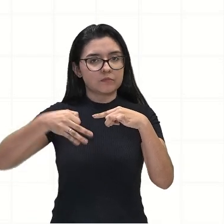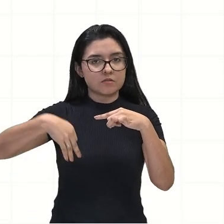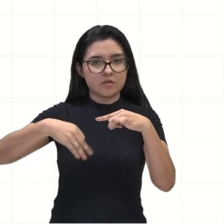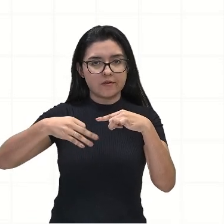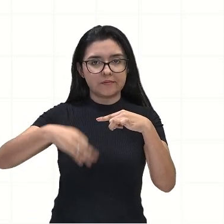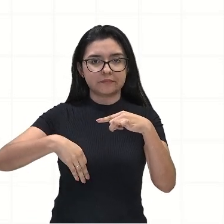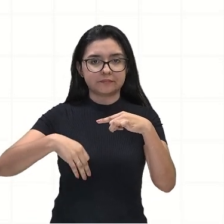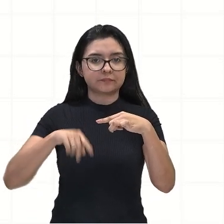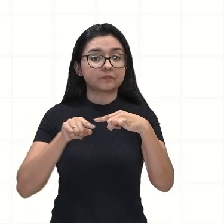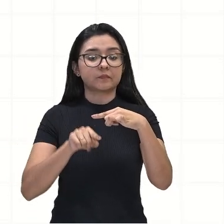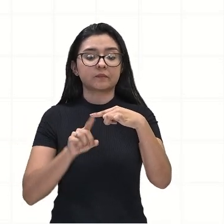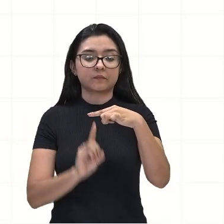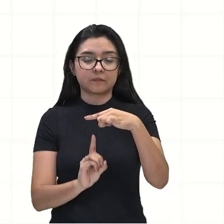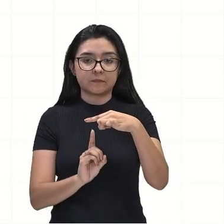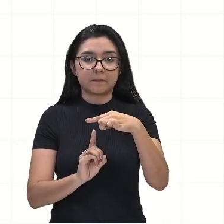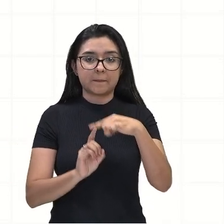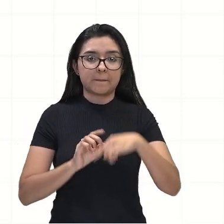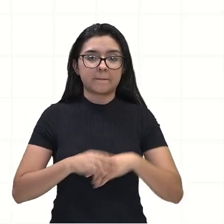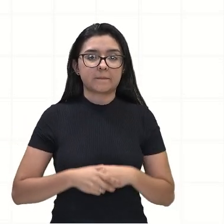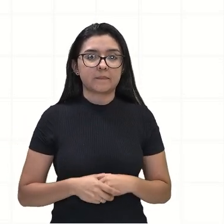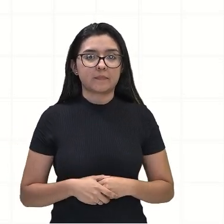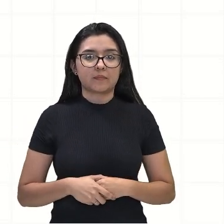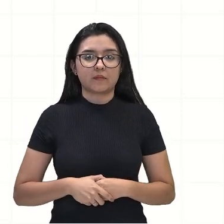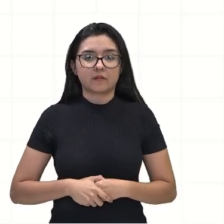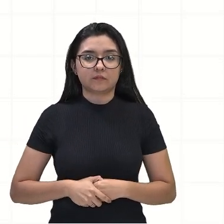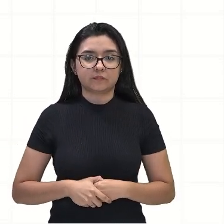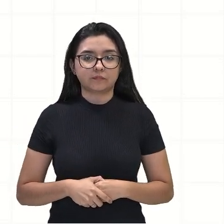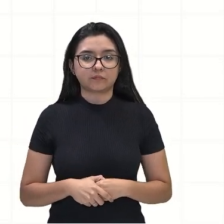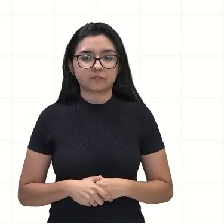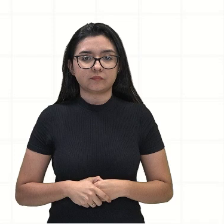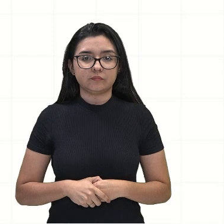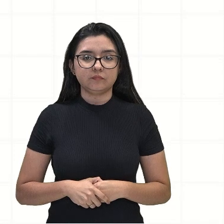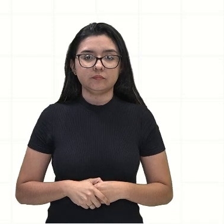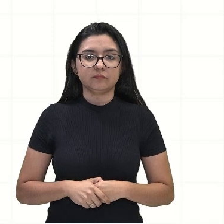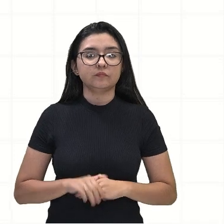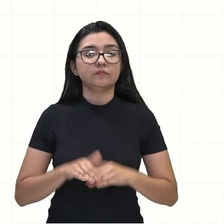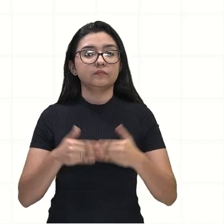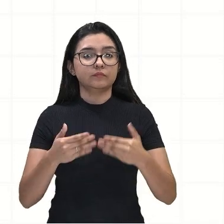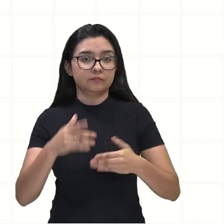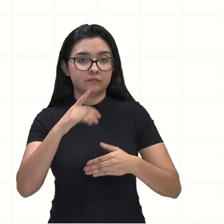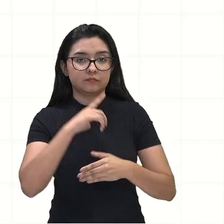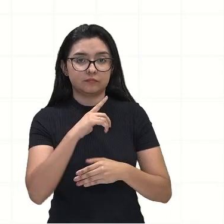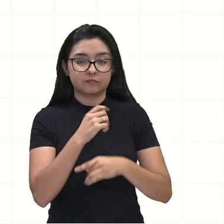denominador, vou voltar aqui, uma fração ela é composta